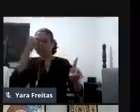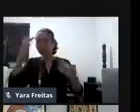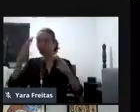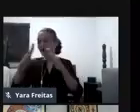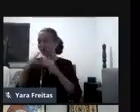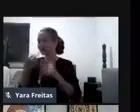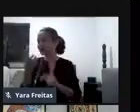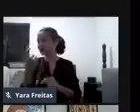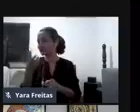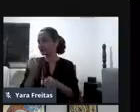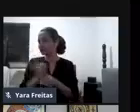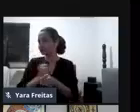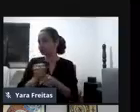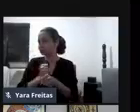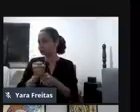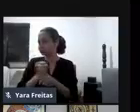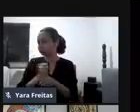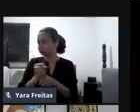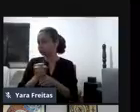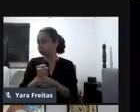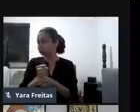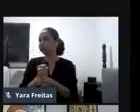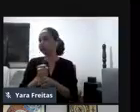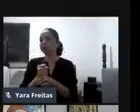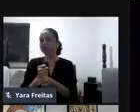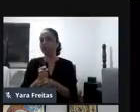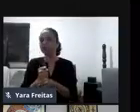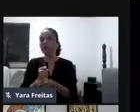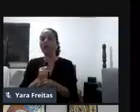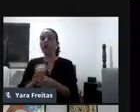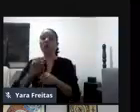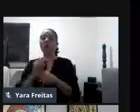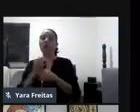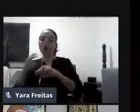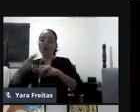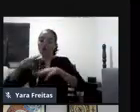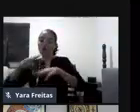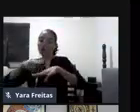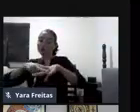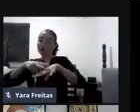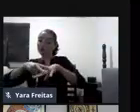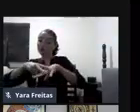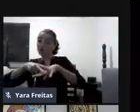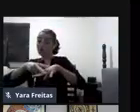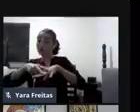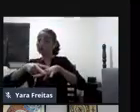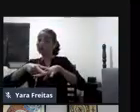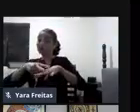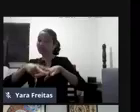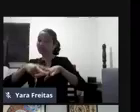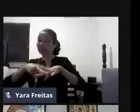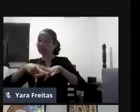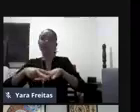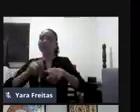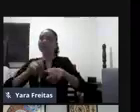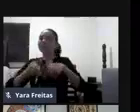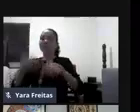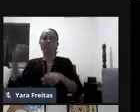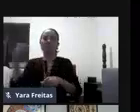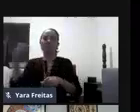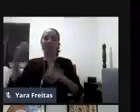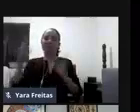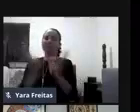durante muitos anos, que ficaram viúvas, né? Que não frequentam